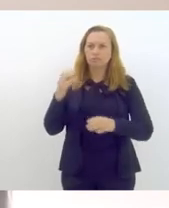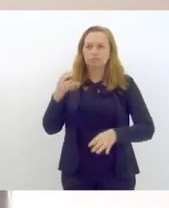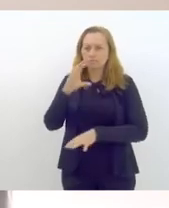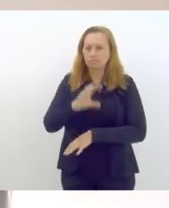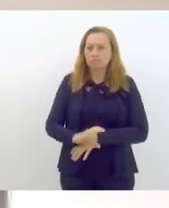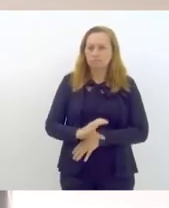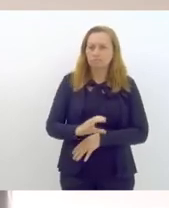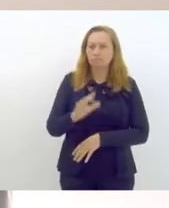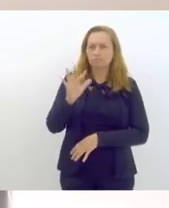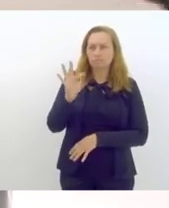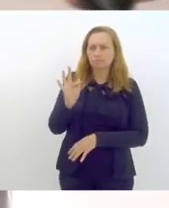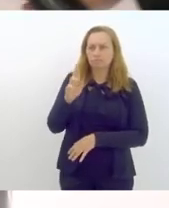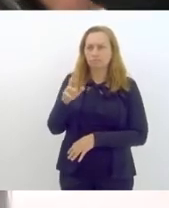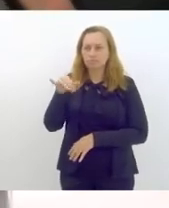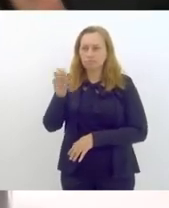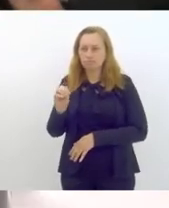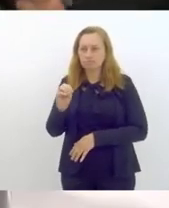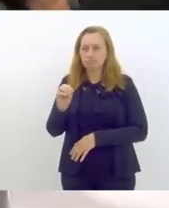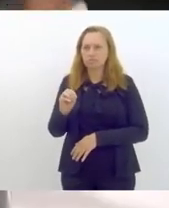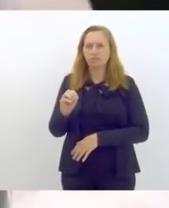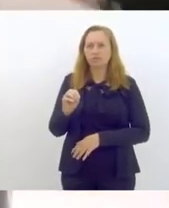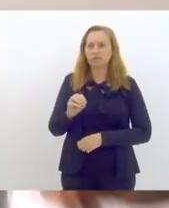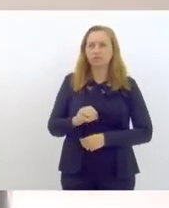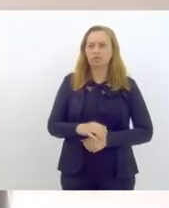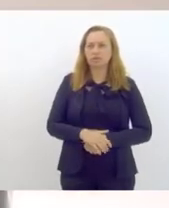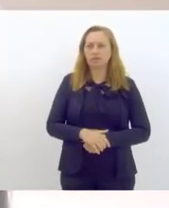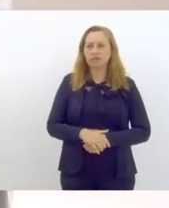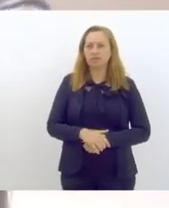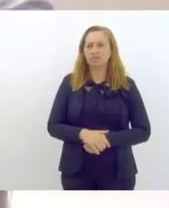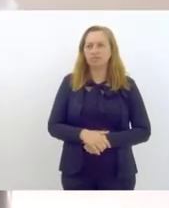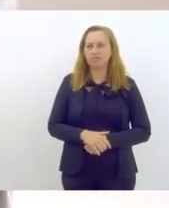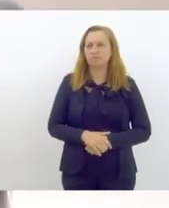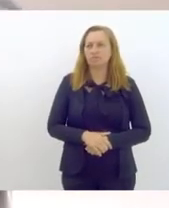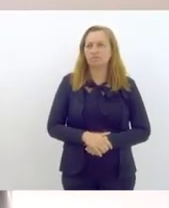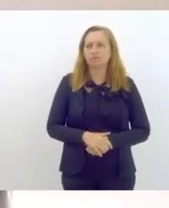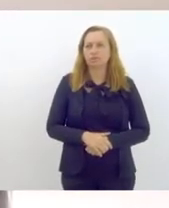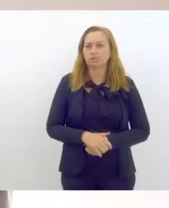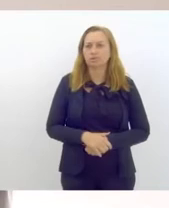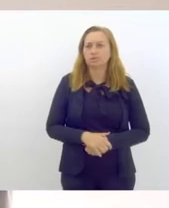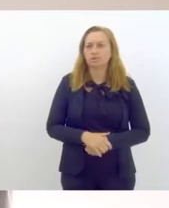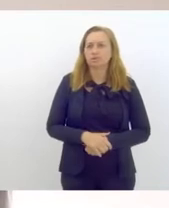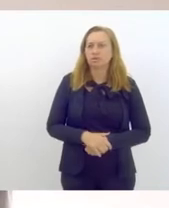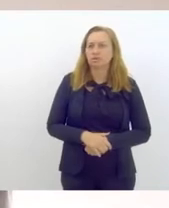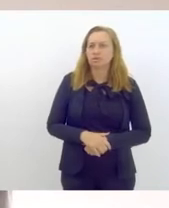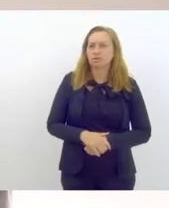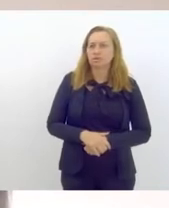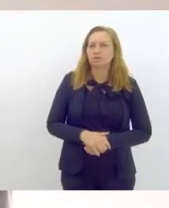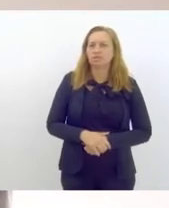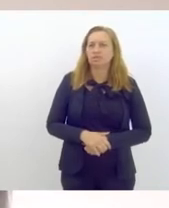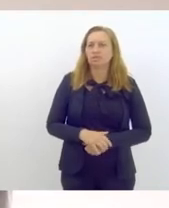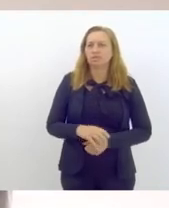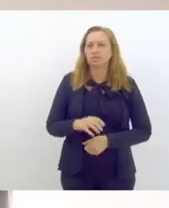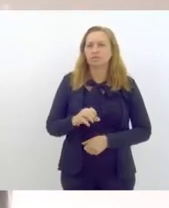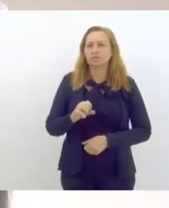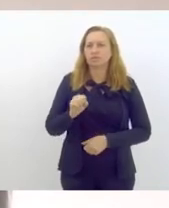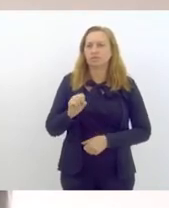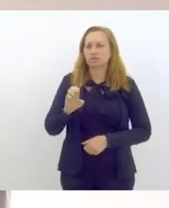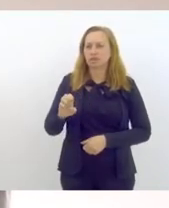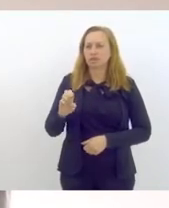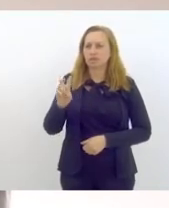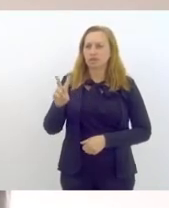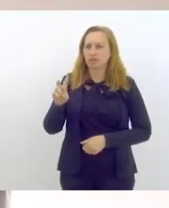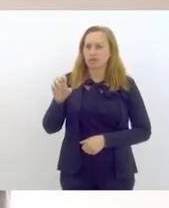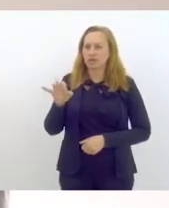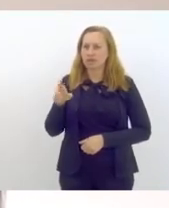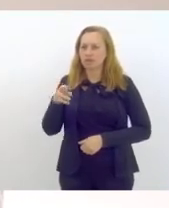Francisco, estudante de engenharia de produção, e o Severino, que não pôde